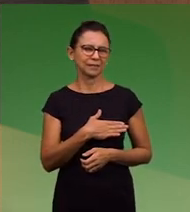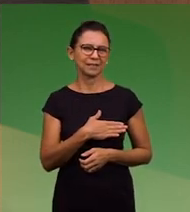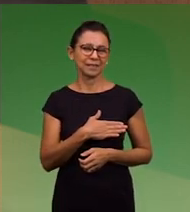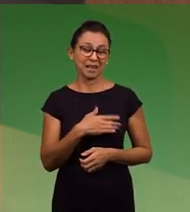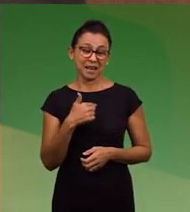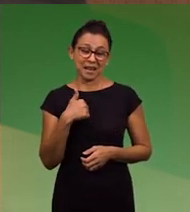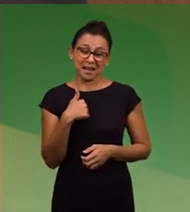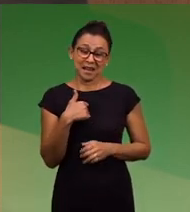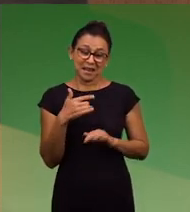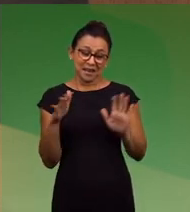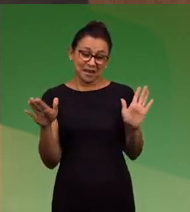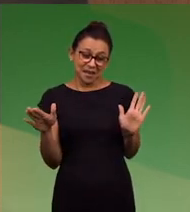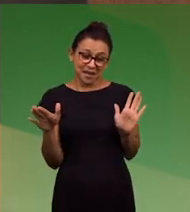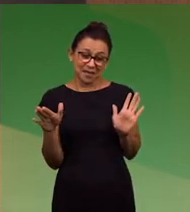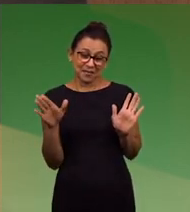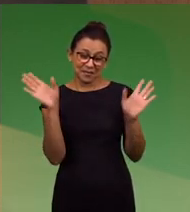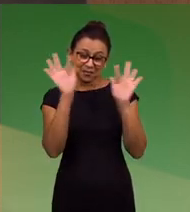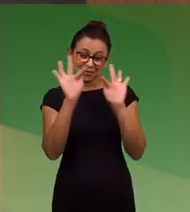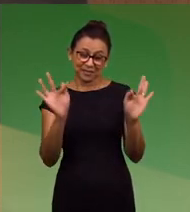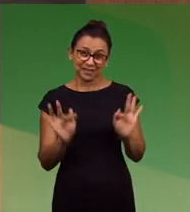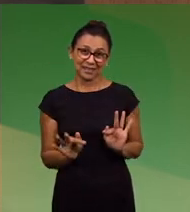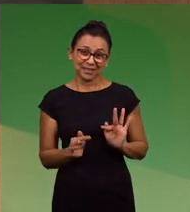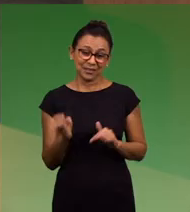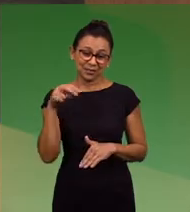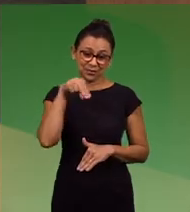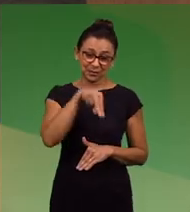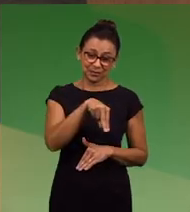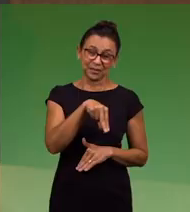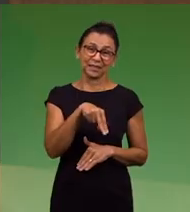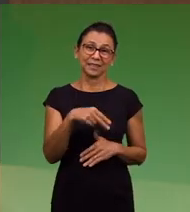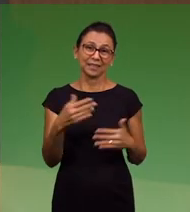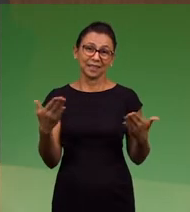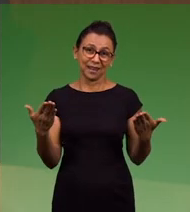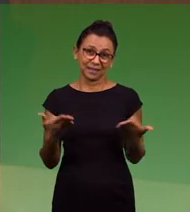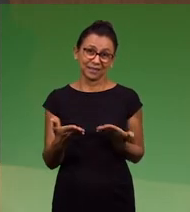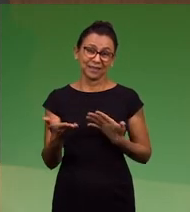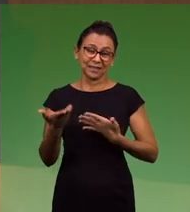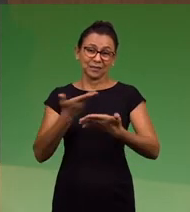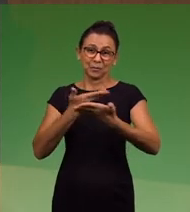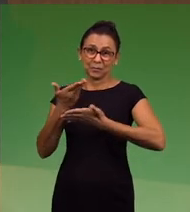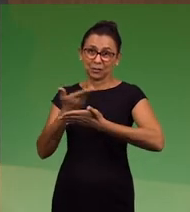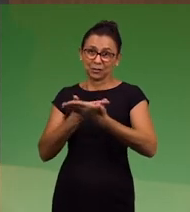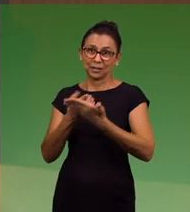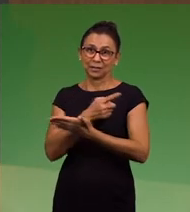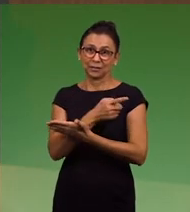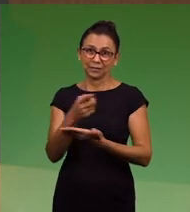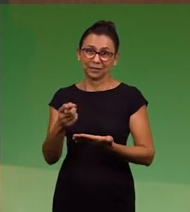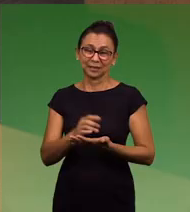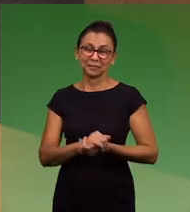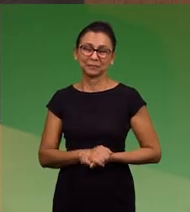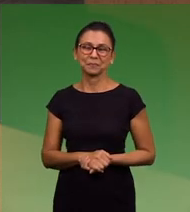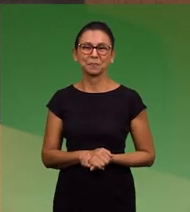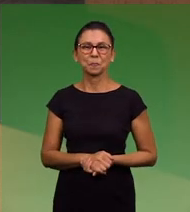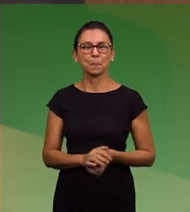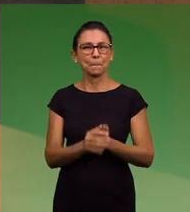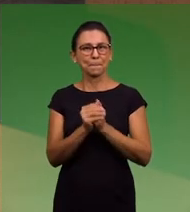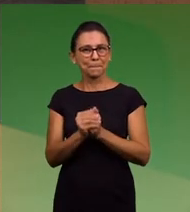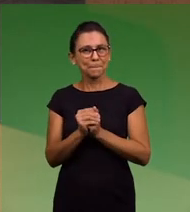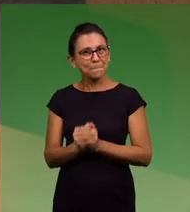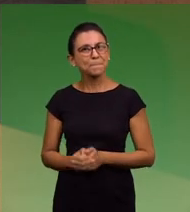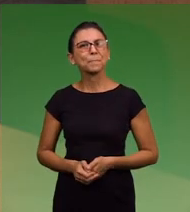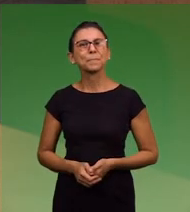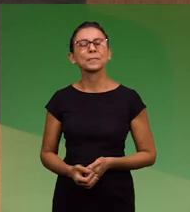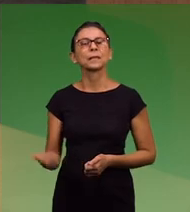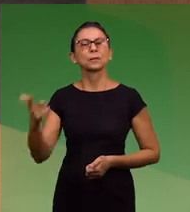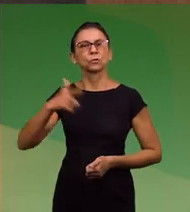privilegiado sou eu em poder estar aqui nesse momento. Saudação a todos os nossos irmãos que nos assistem. Amém. Essa foi mais uma edição